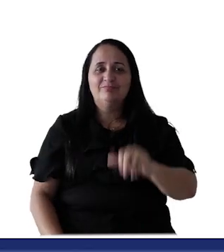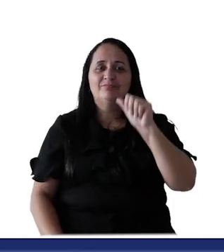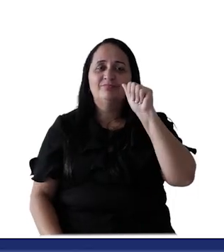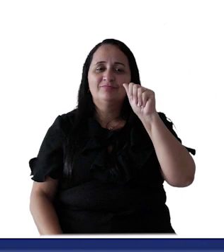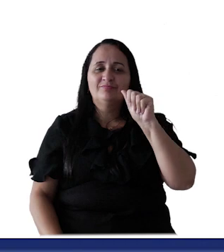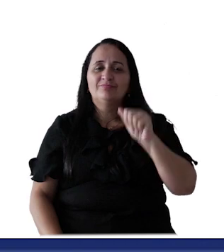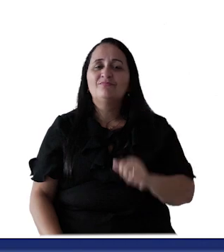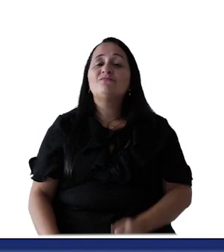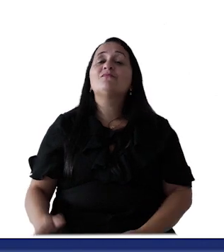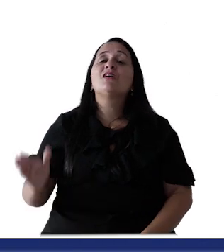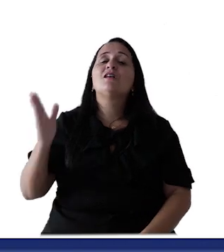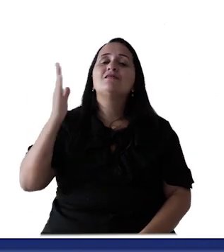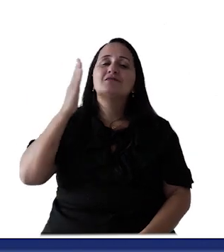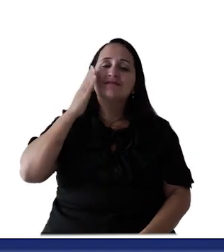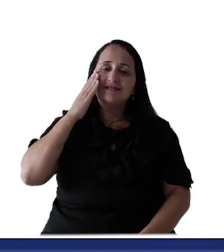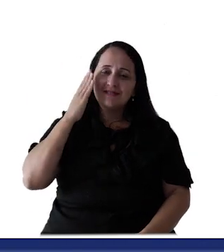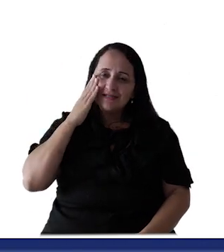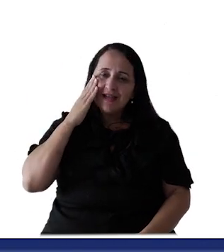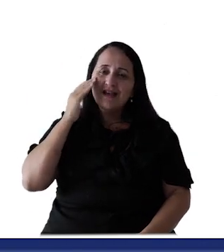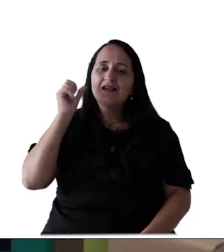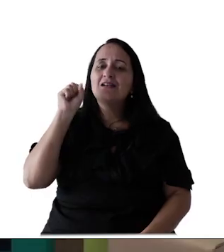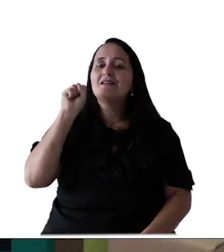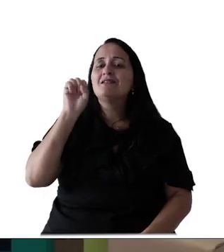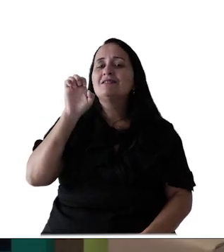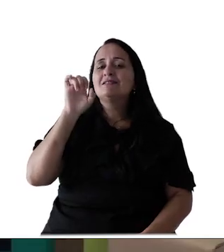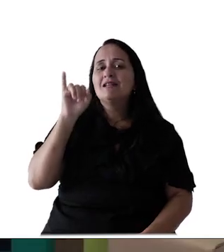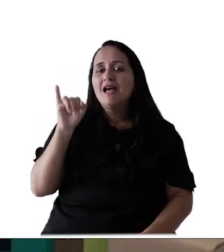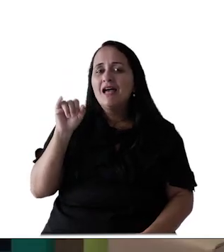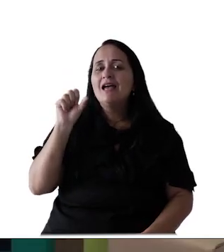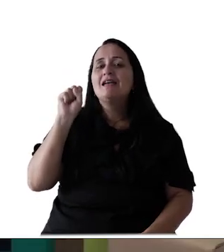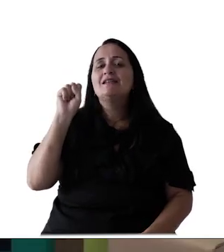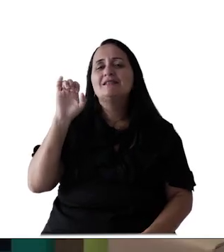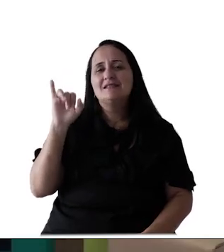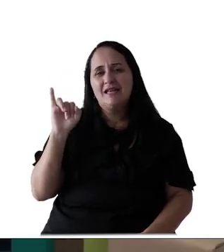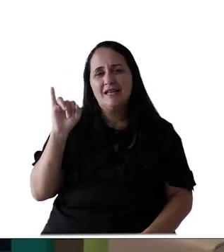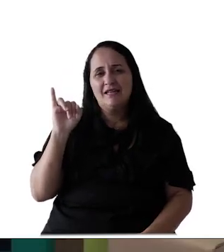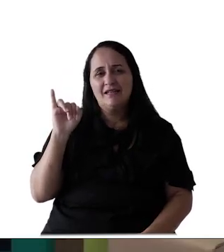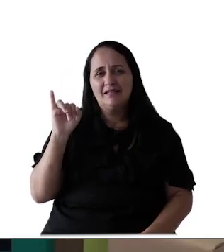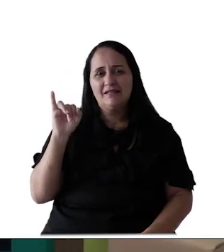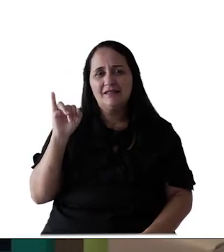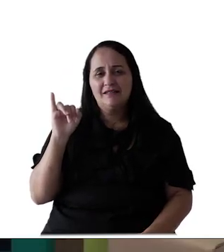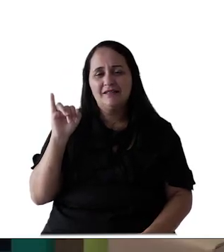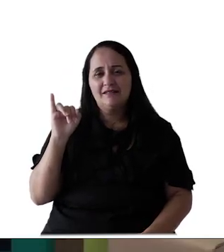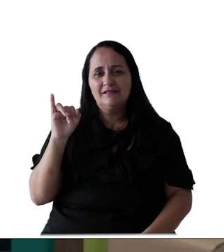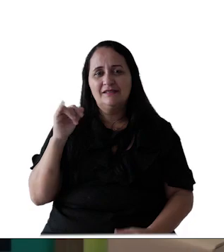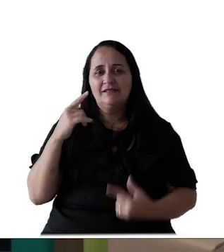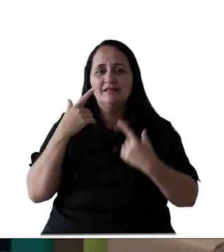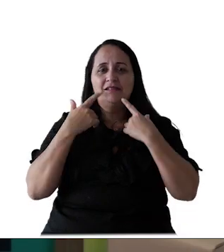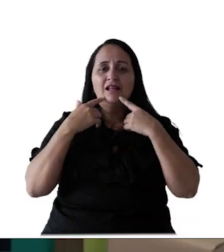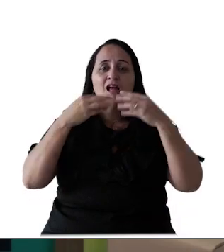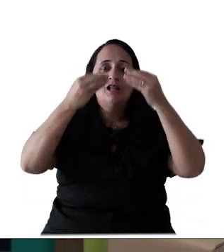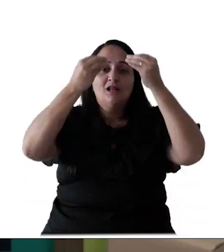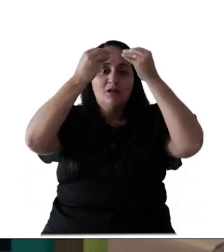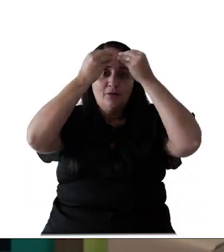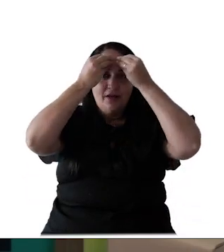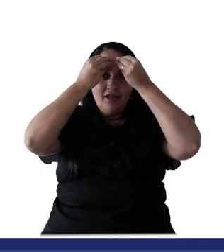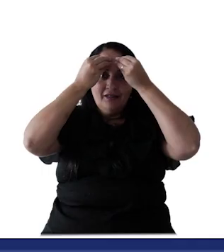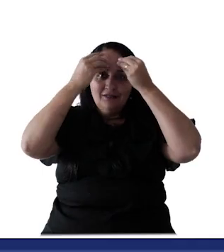A, sei. Fazia parte do quê? Da linguagem do